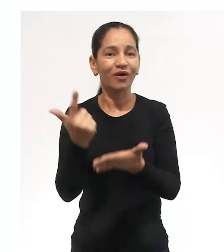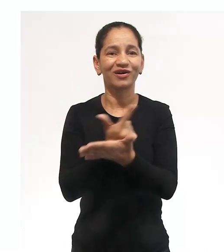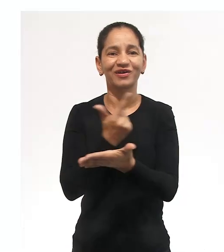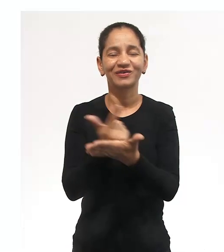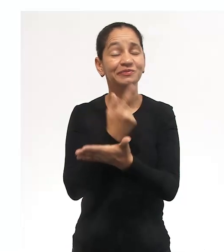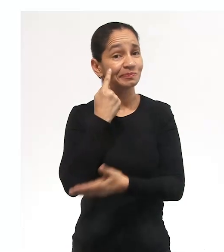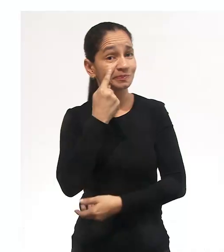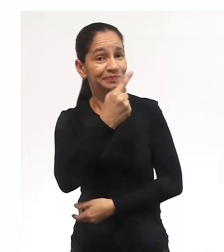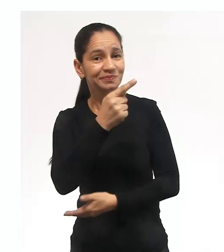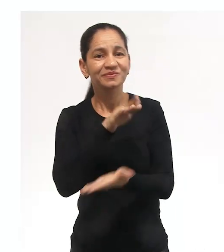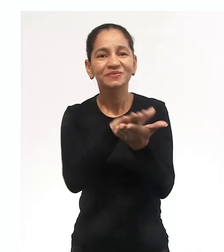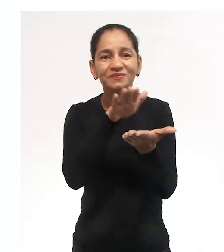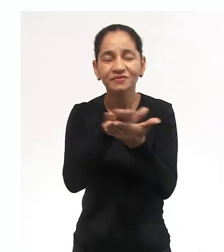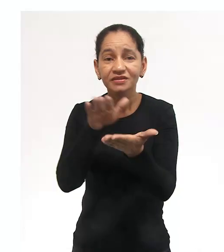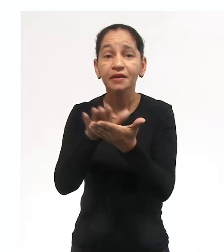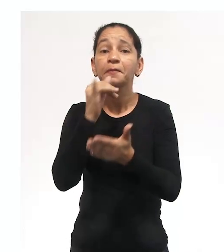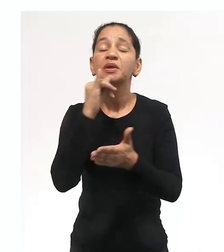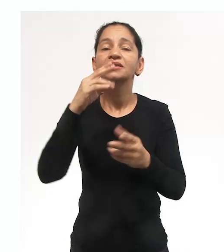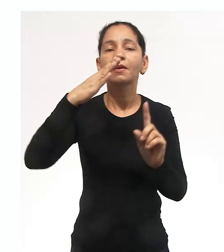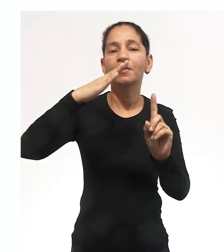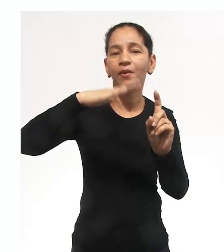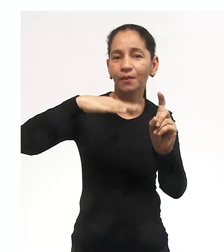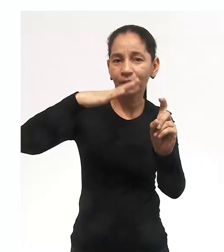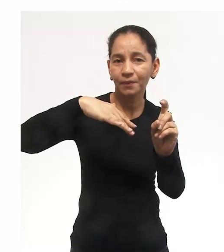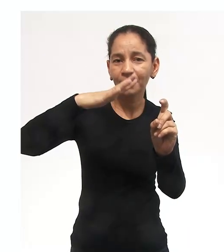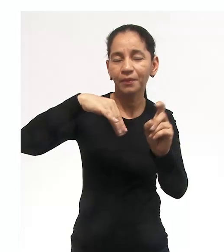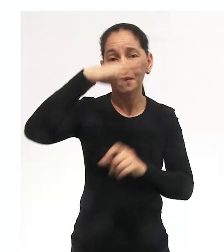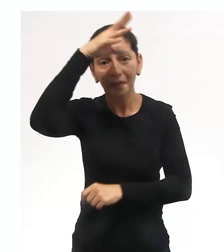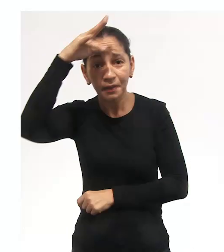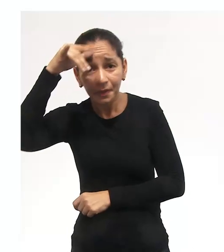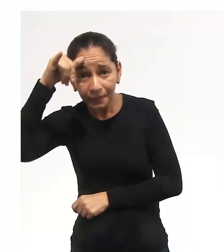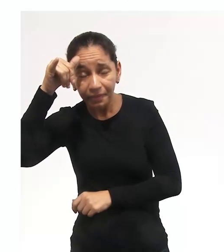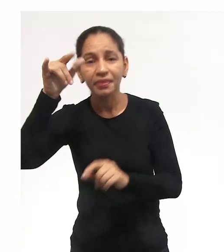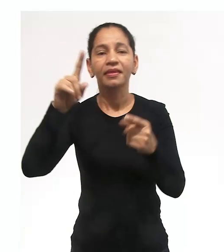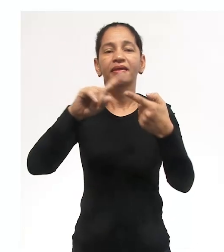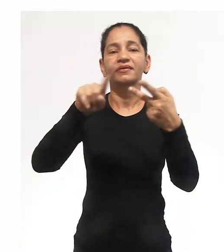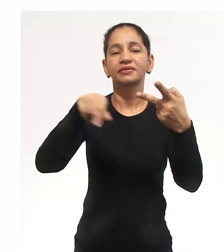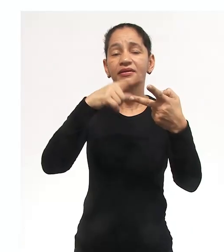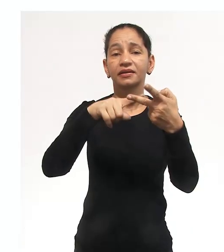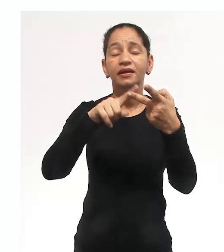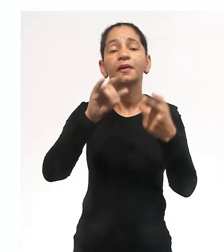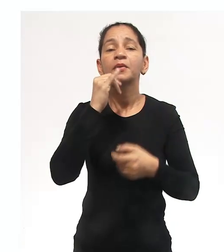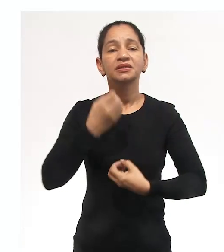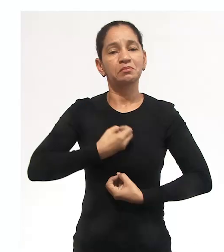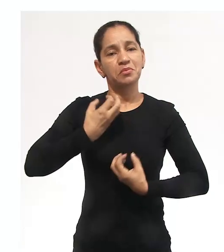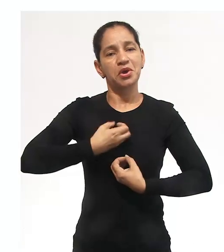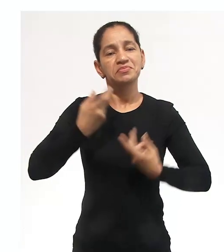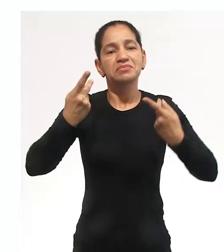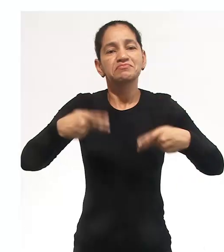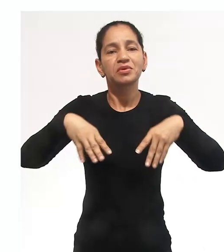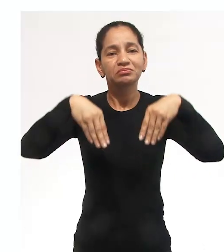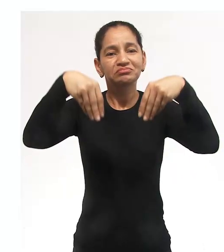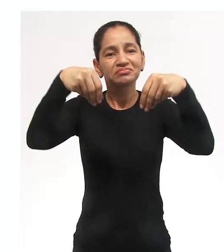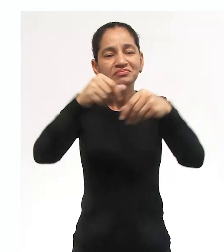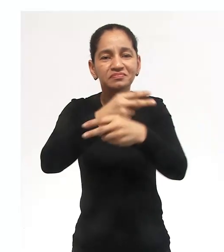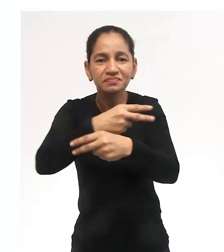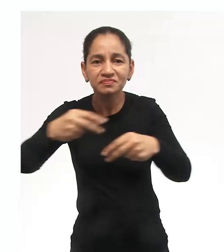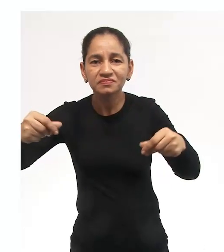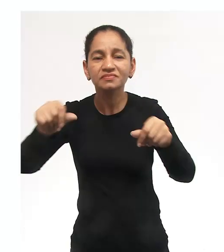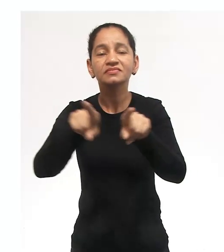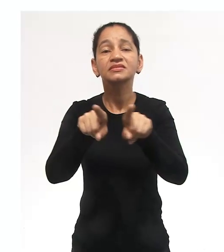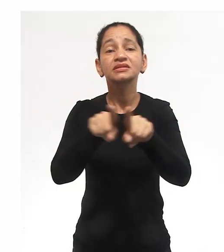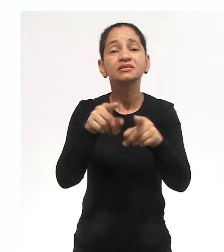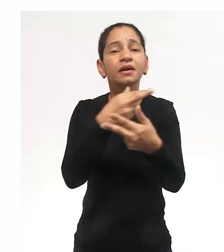algumas obras desses escritores. Vejam aí, ó, A Lenda do Guaraná, Coisas de Índio, Poeminha da